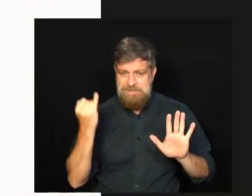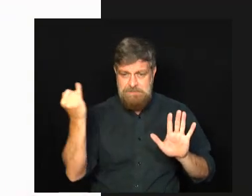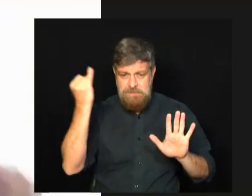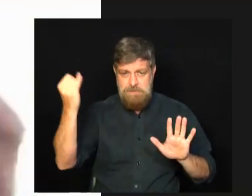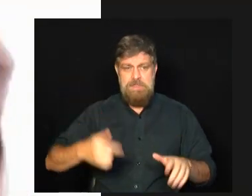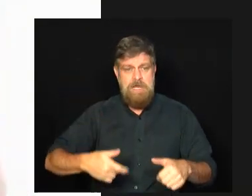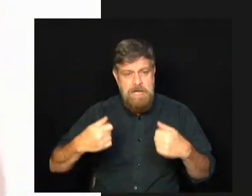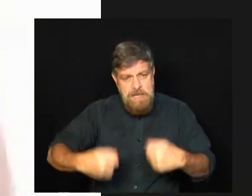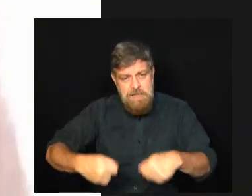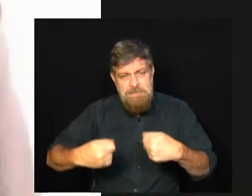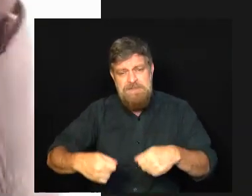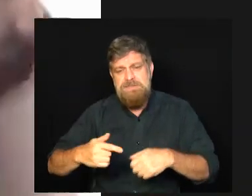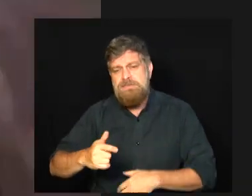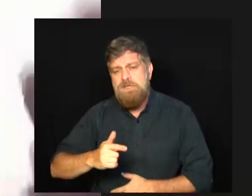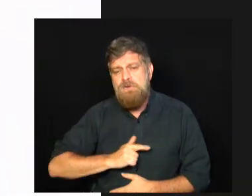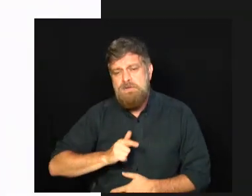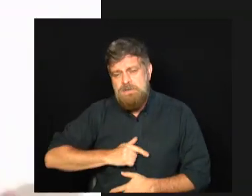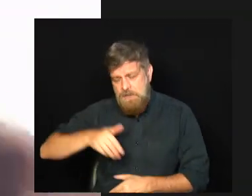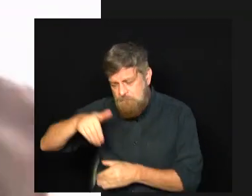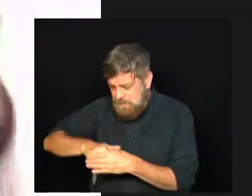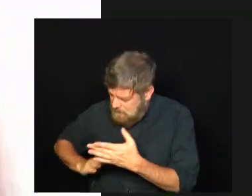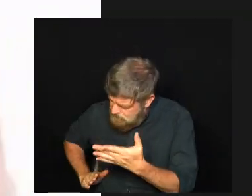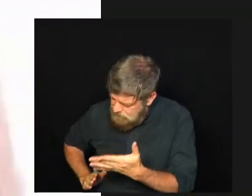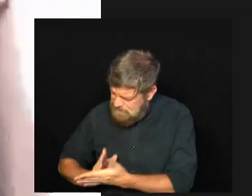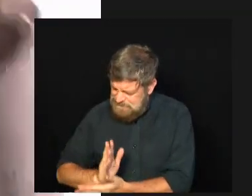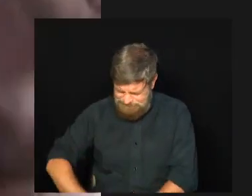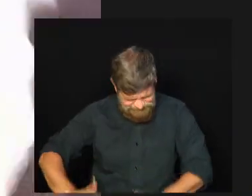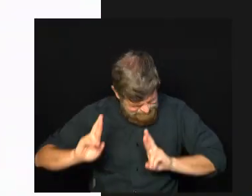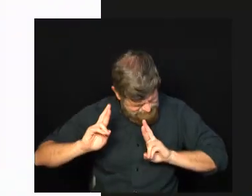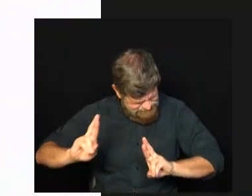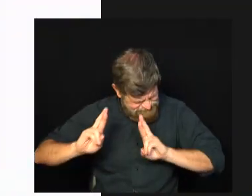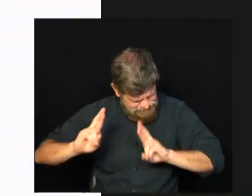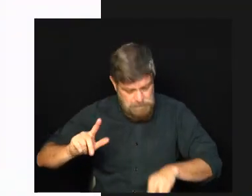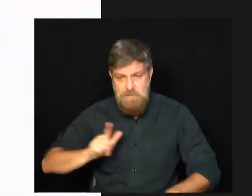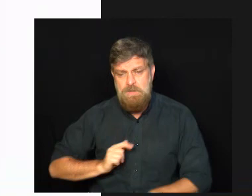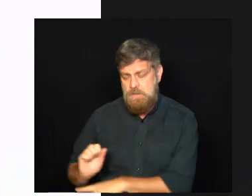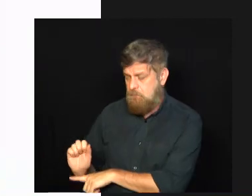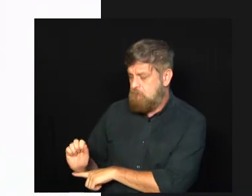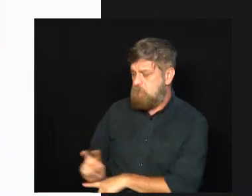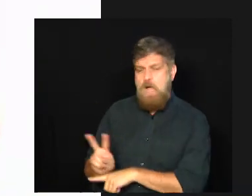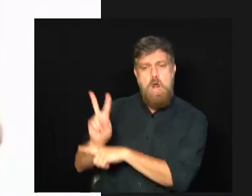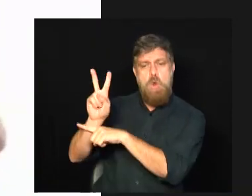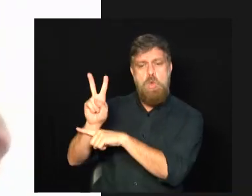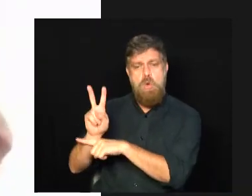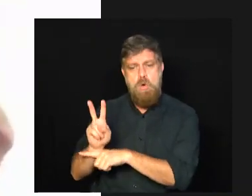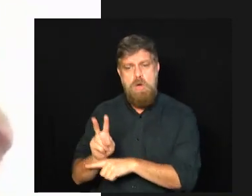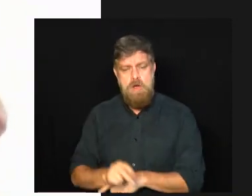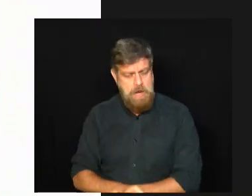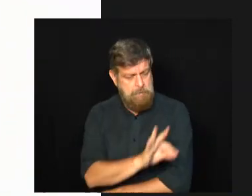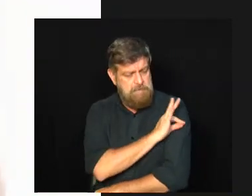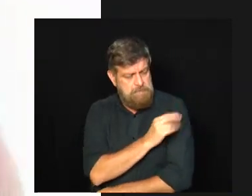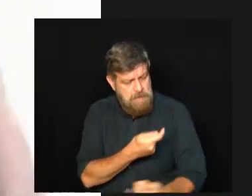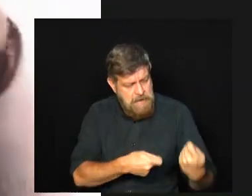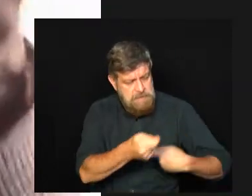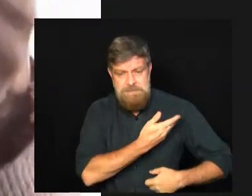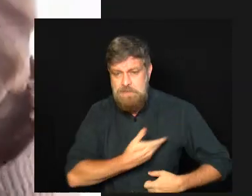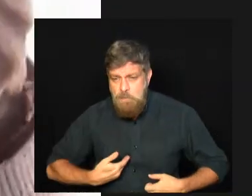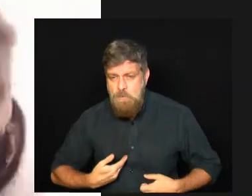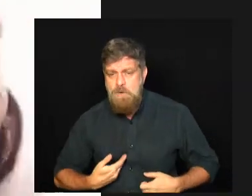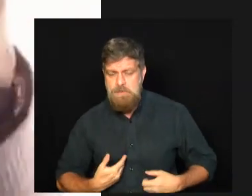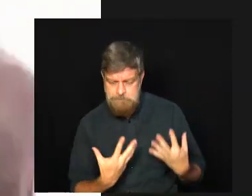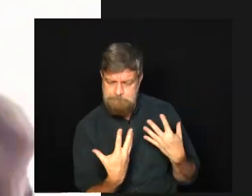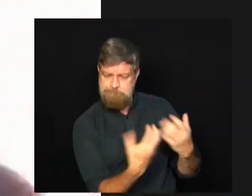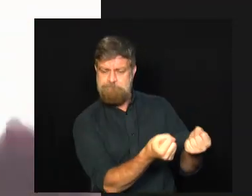precisam ser aprovados, eles precisam ser valorizados pela administração pública. Nós